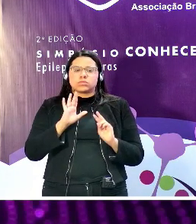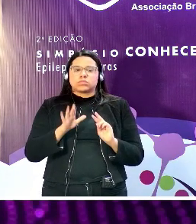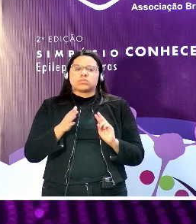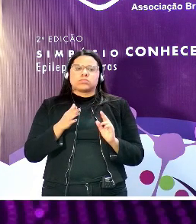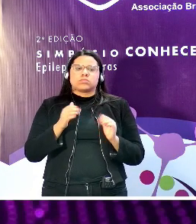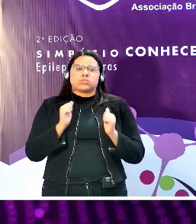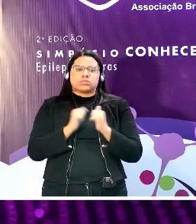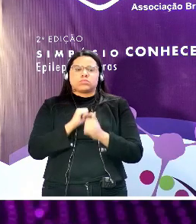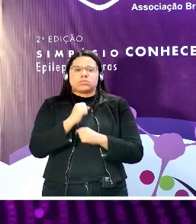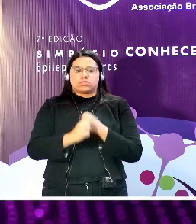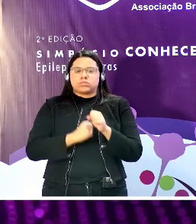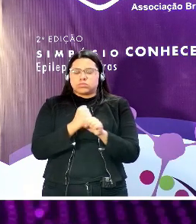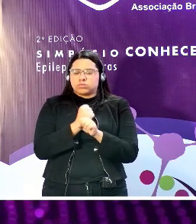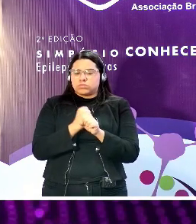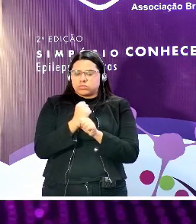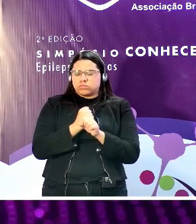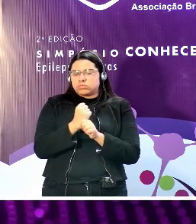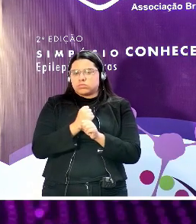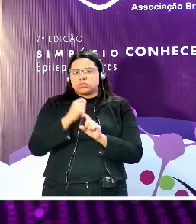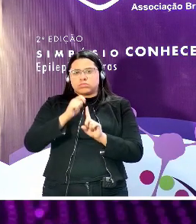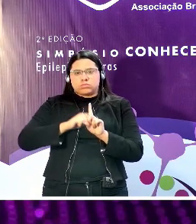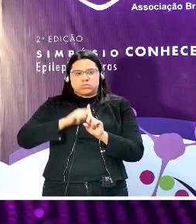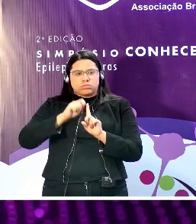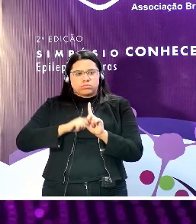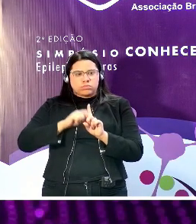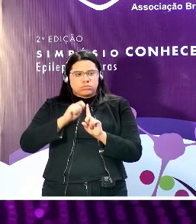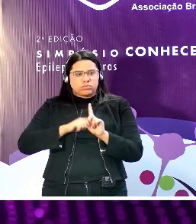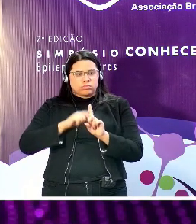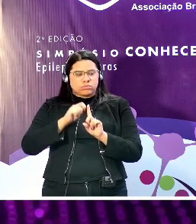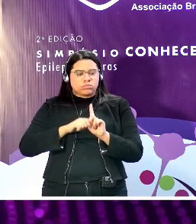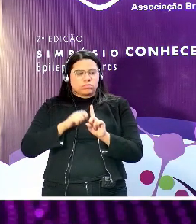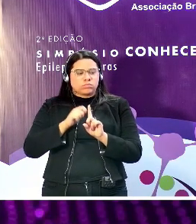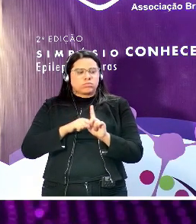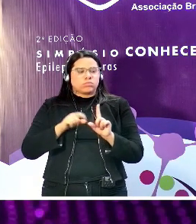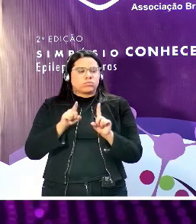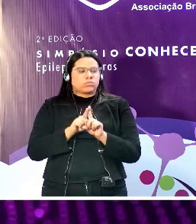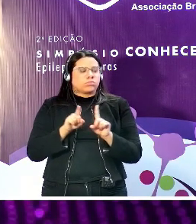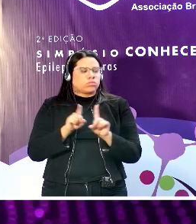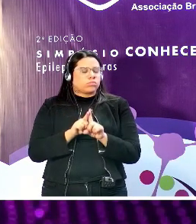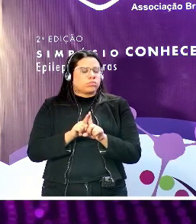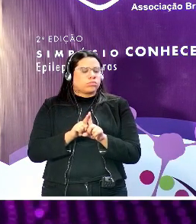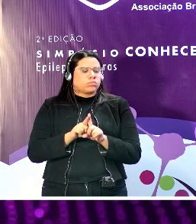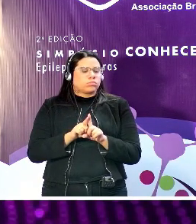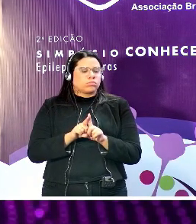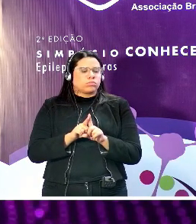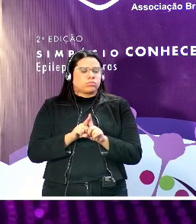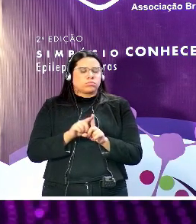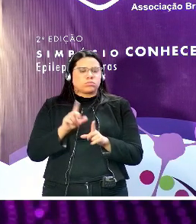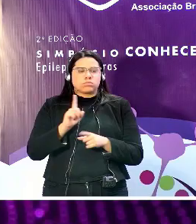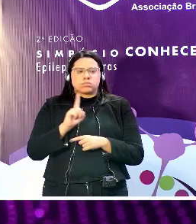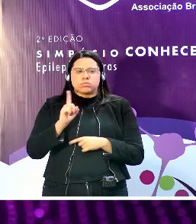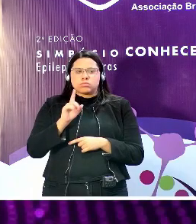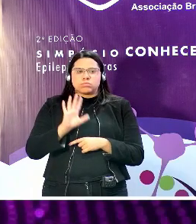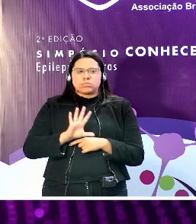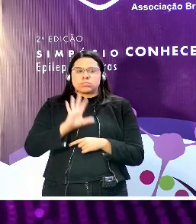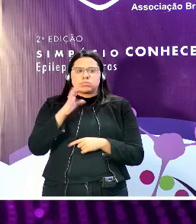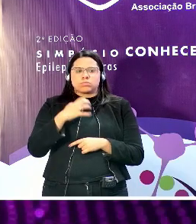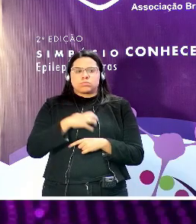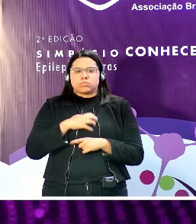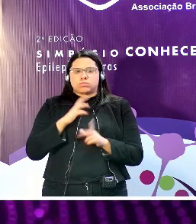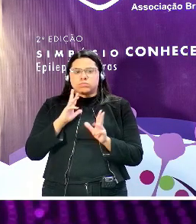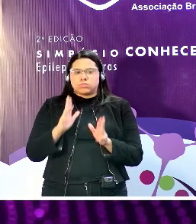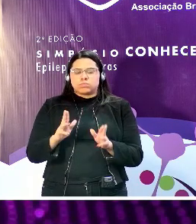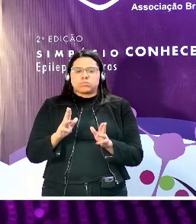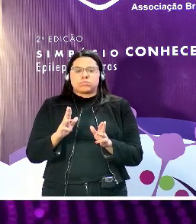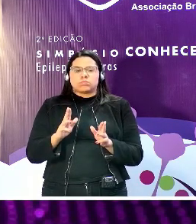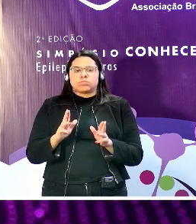muitos anos, muitos meses. E a reversibilidade não acontece da mesma forma do que a gente